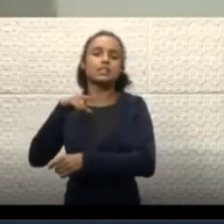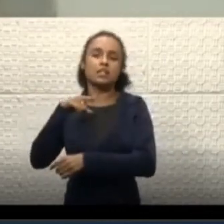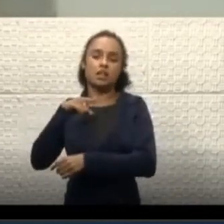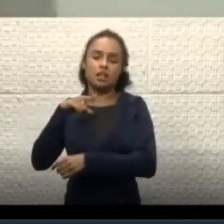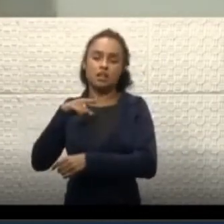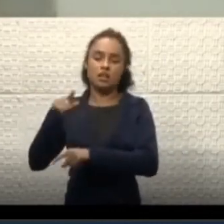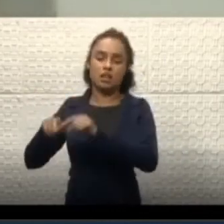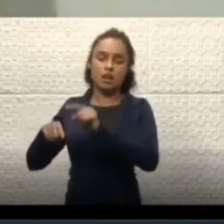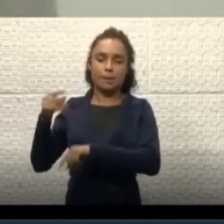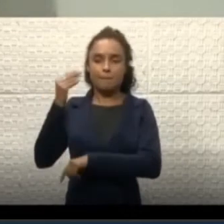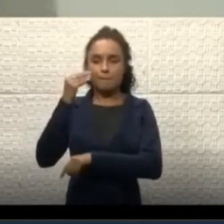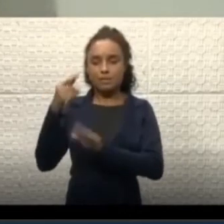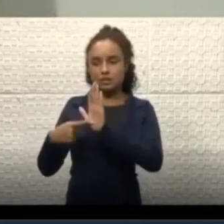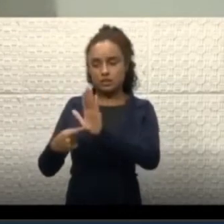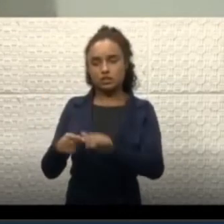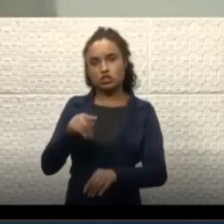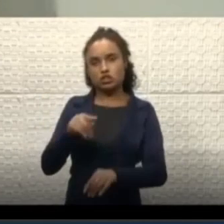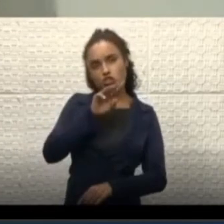43